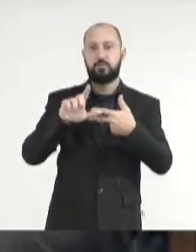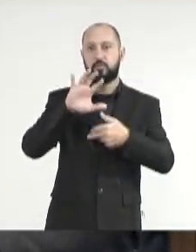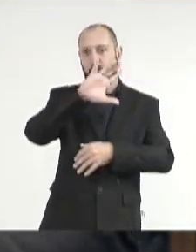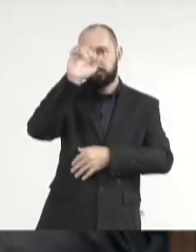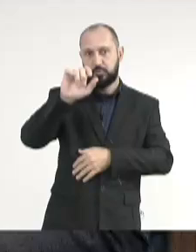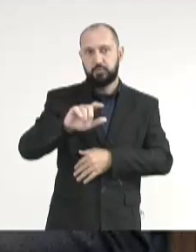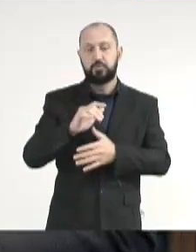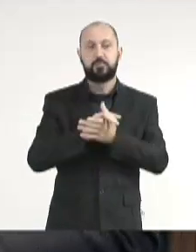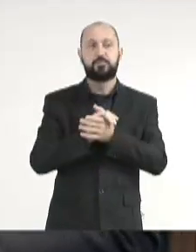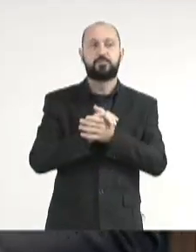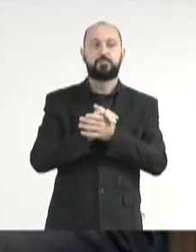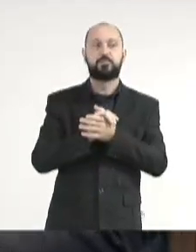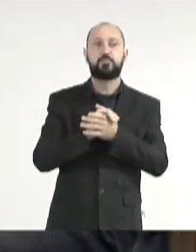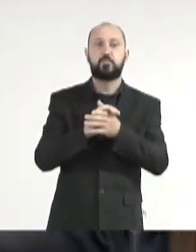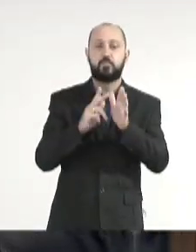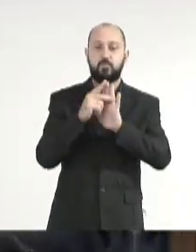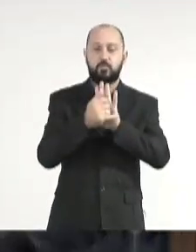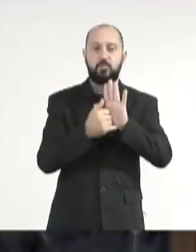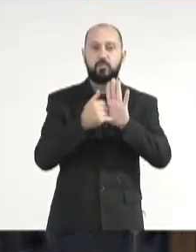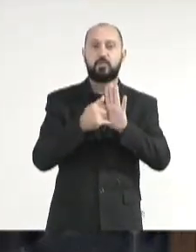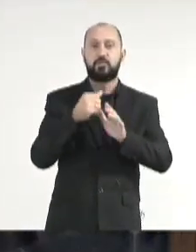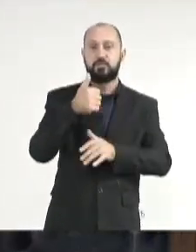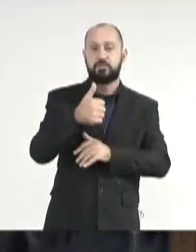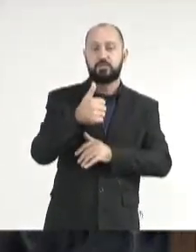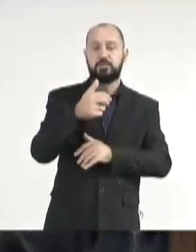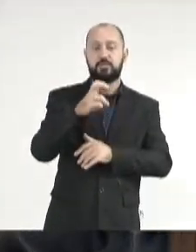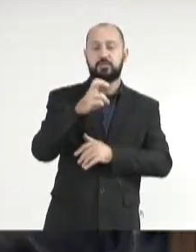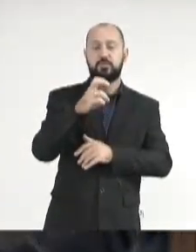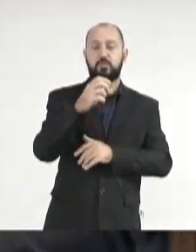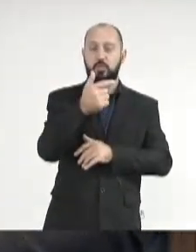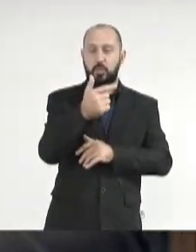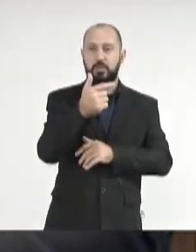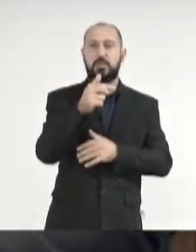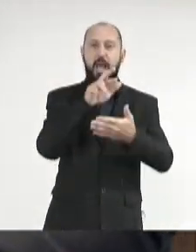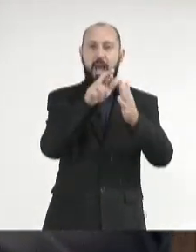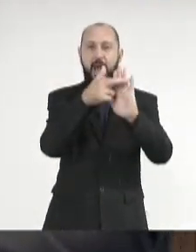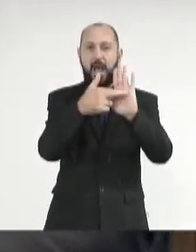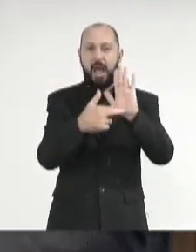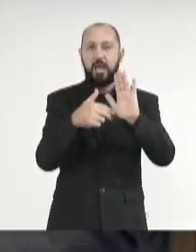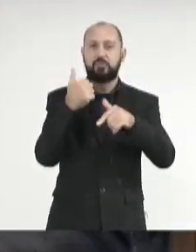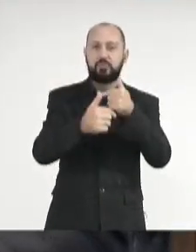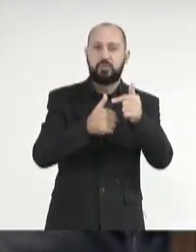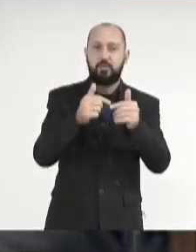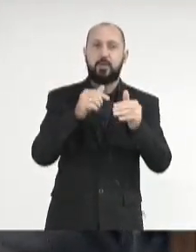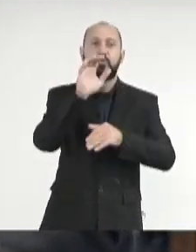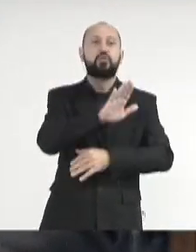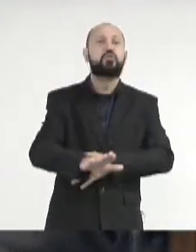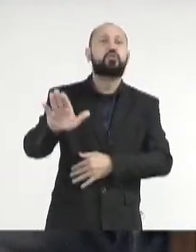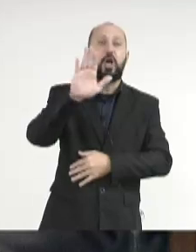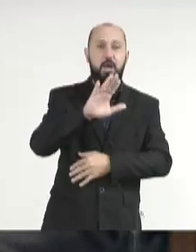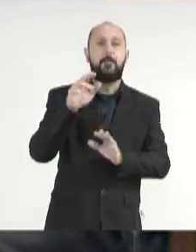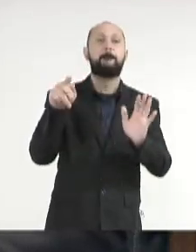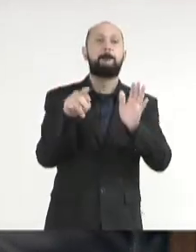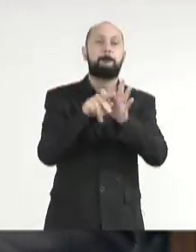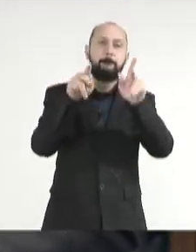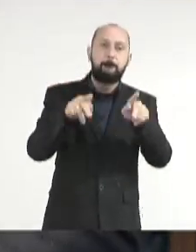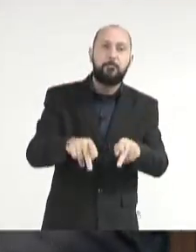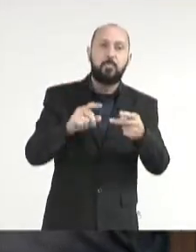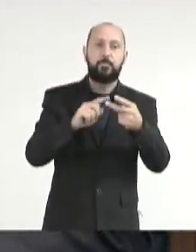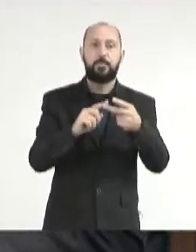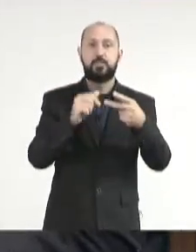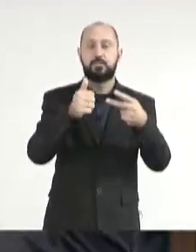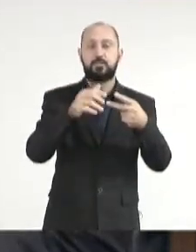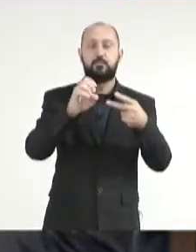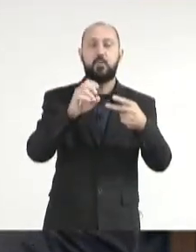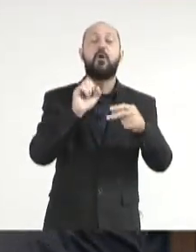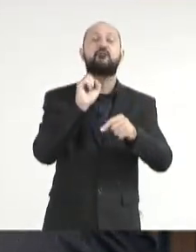de Mato Grosso do Sul. Esses dois projetos, como eu expliquei, né? O 152 traz todas as regras da vida funcional dos servidores públicos, né? O 153, o